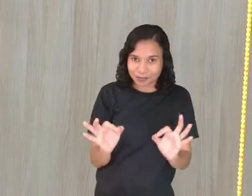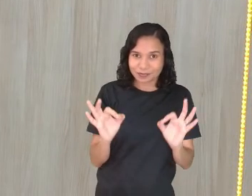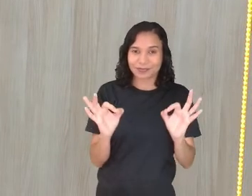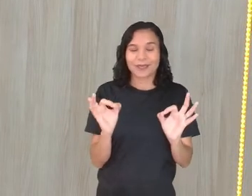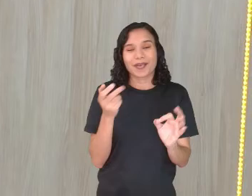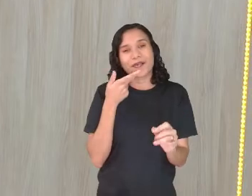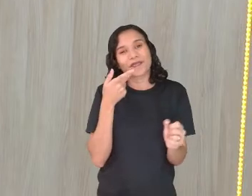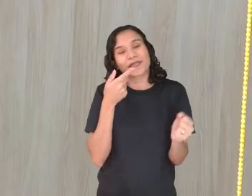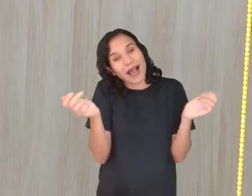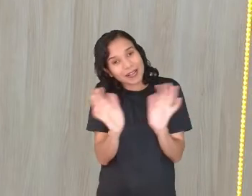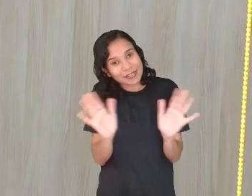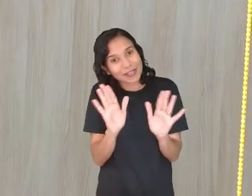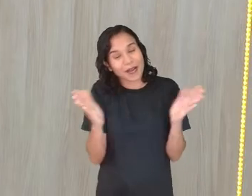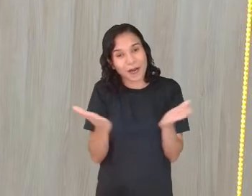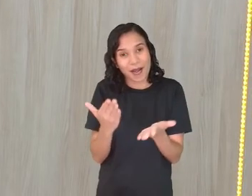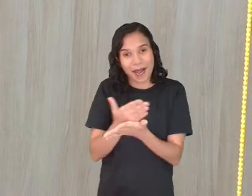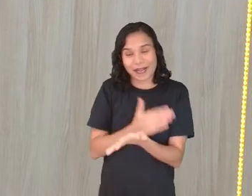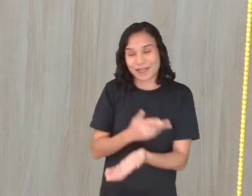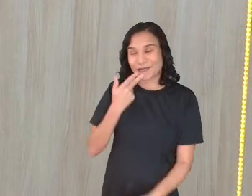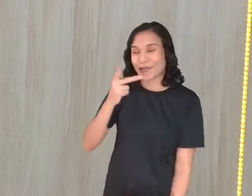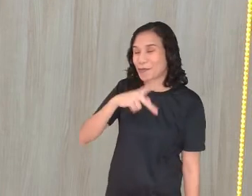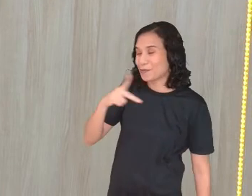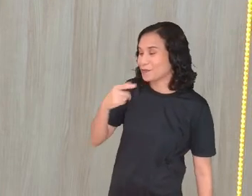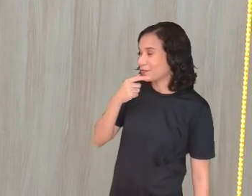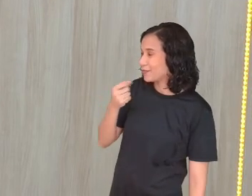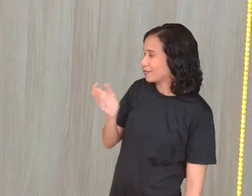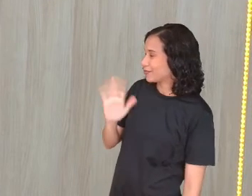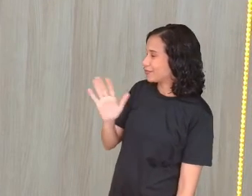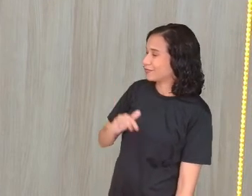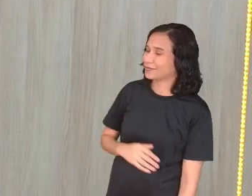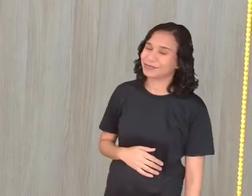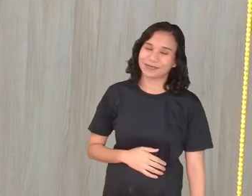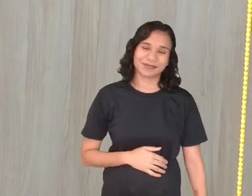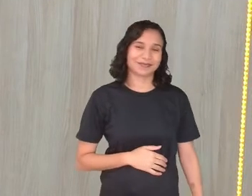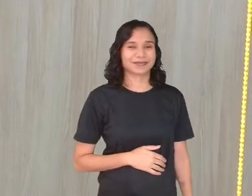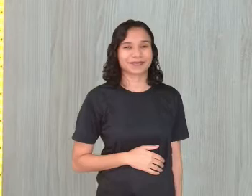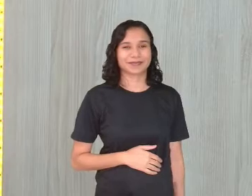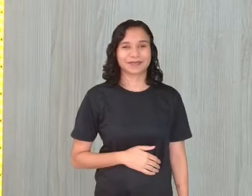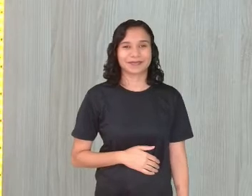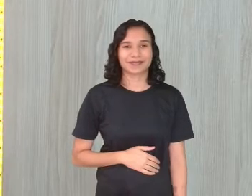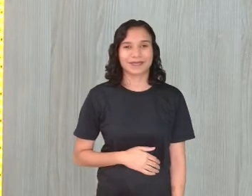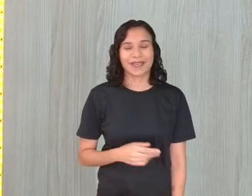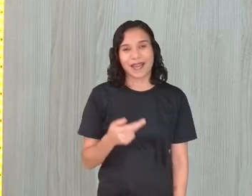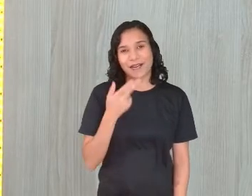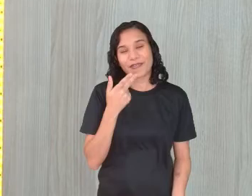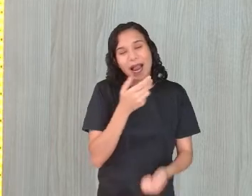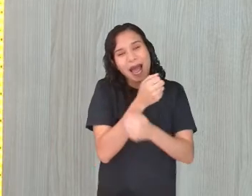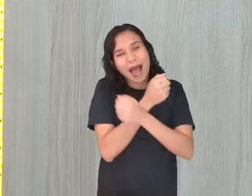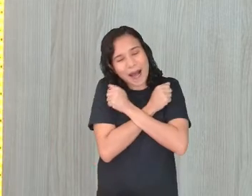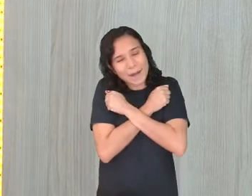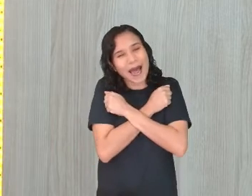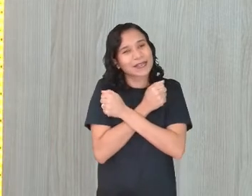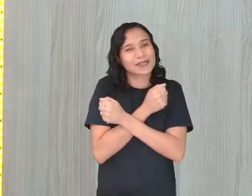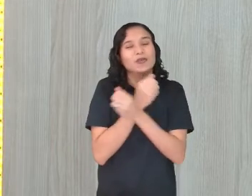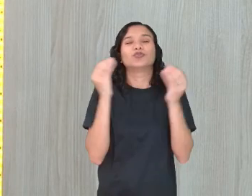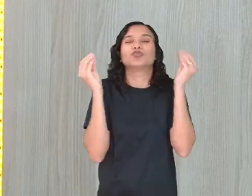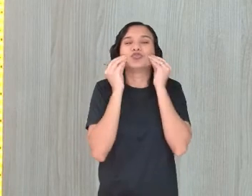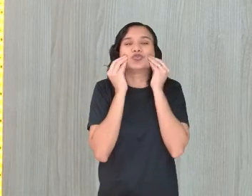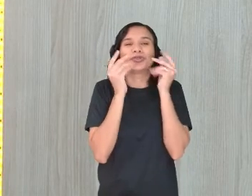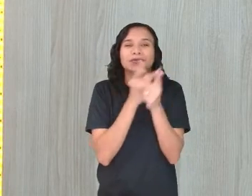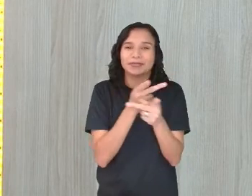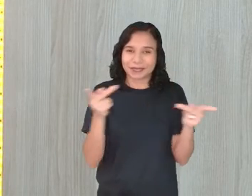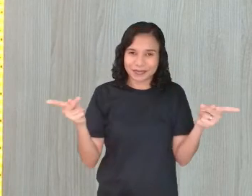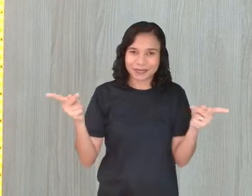vou ficando por aqui, mas antes eu vou deixar o professor Giorgio se despedir de vocês. É só para dar um abraço, um cheiro no